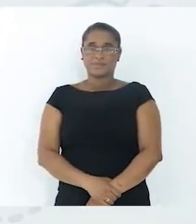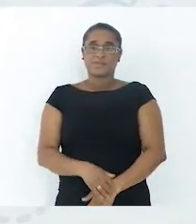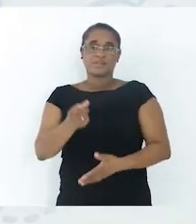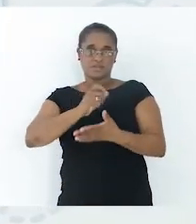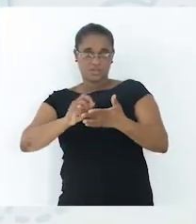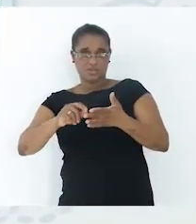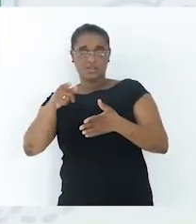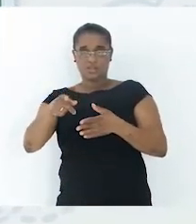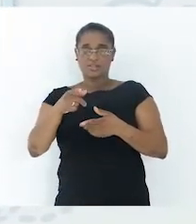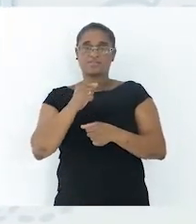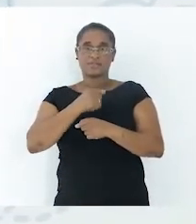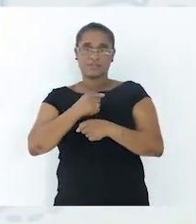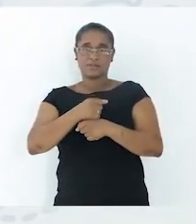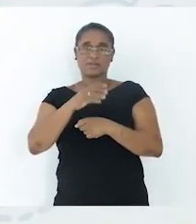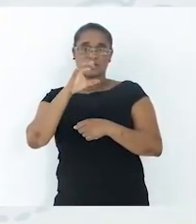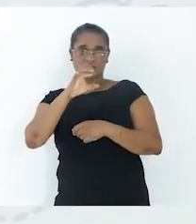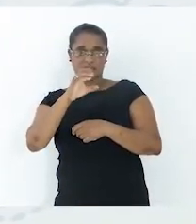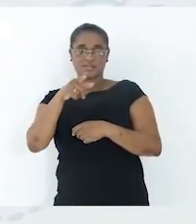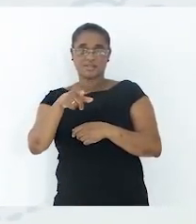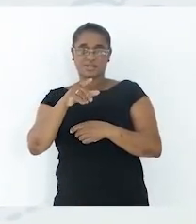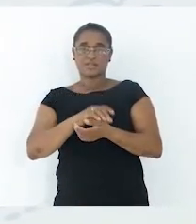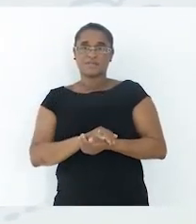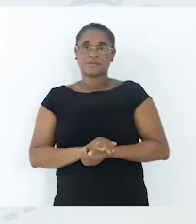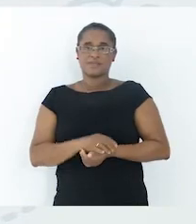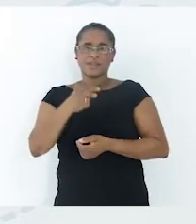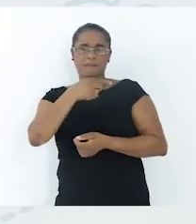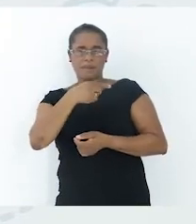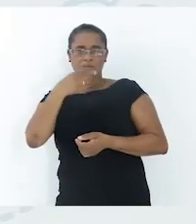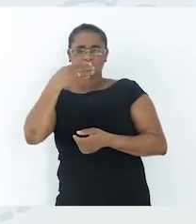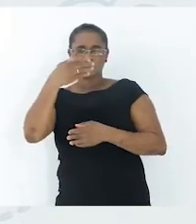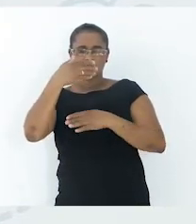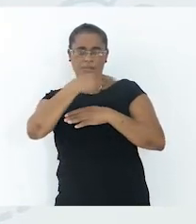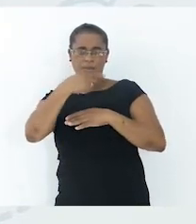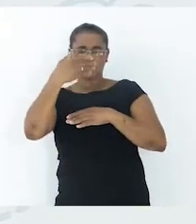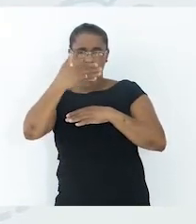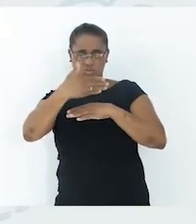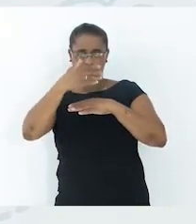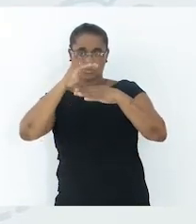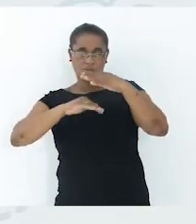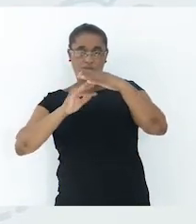escrever aqui. Exercício a linha C. Diz o seguinte: menos 1 sobre 4